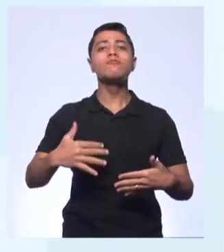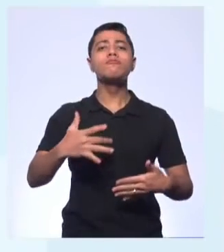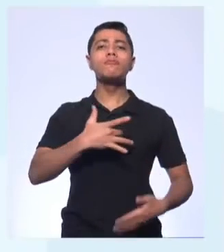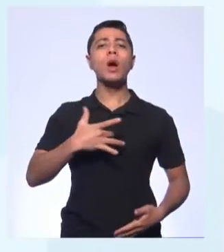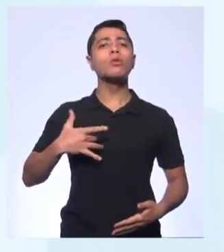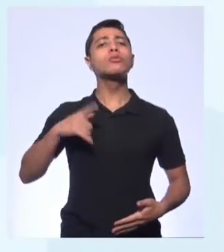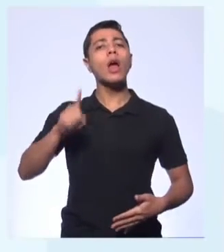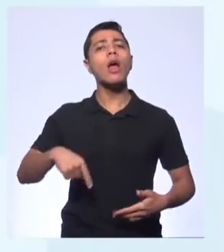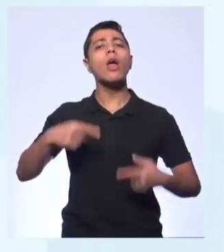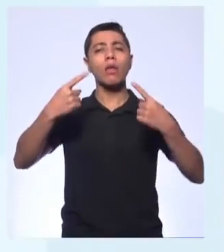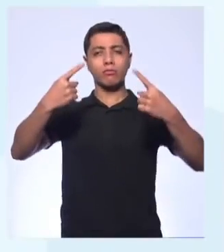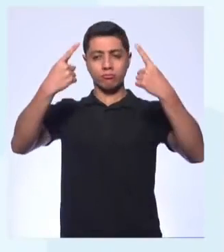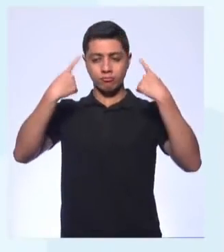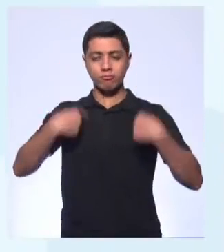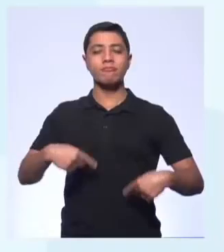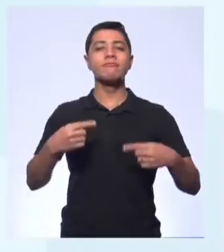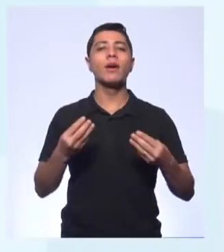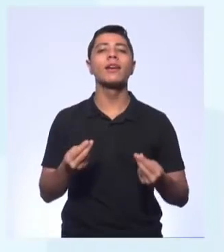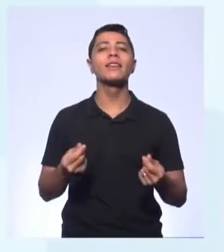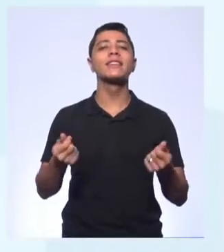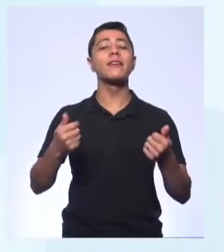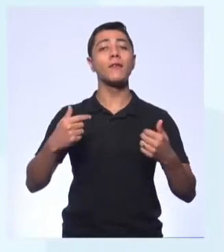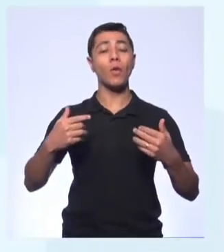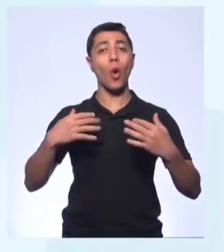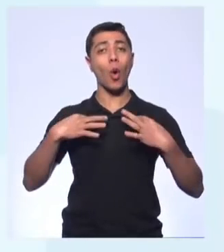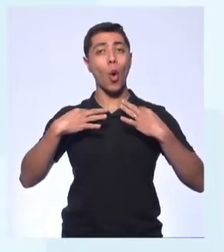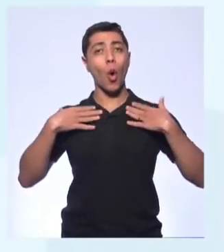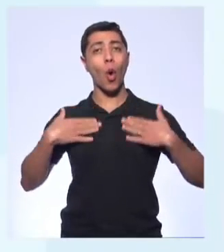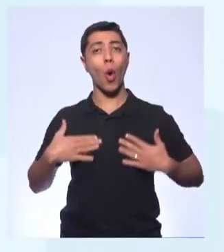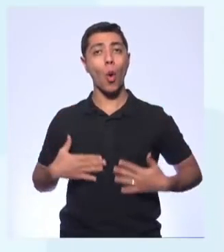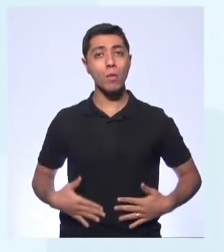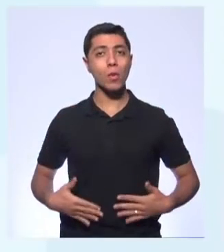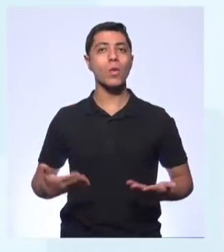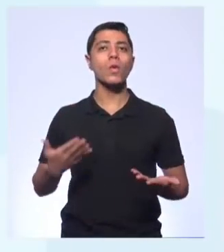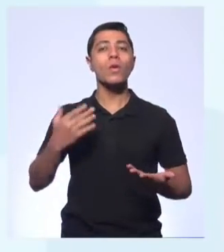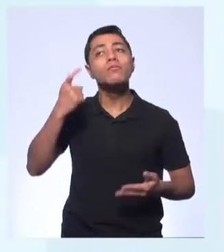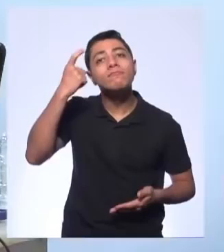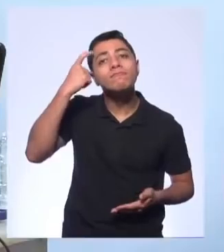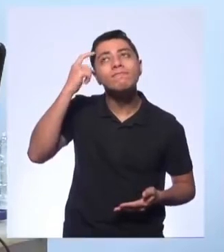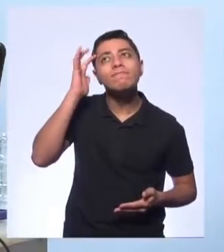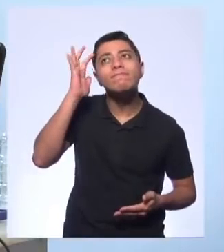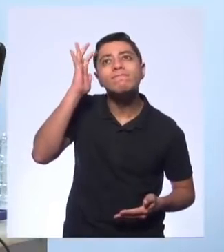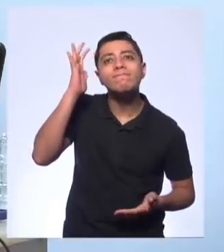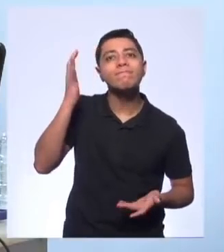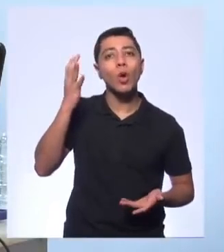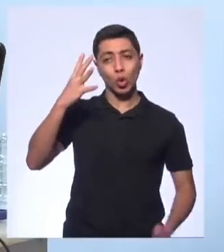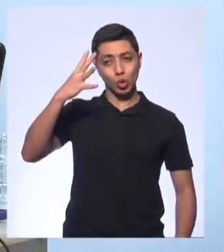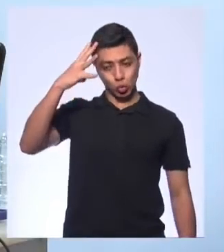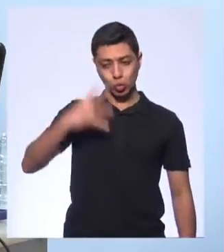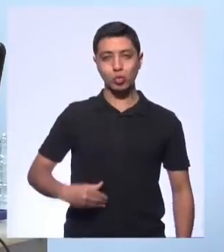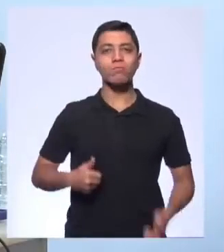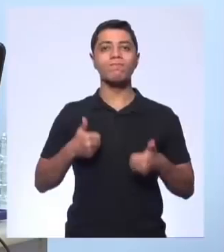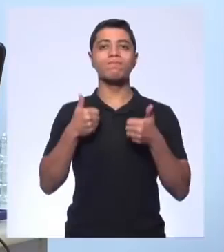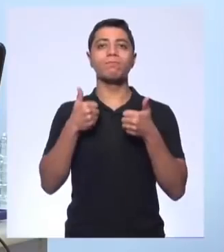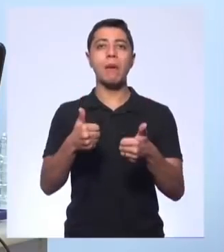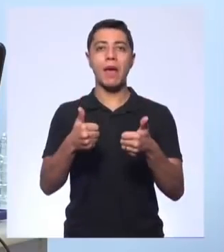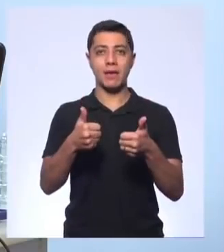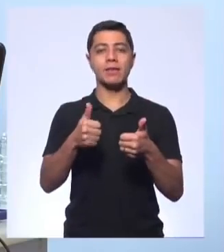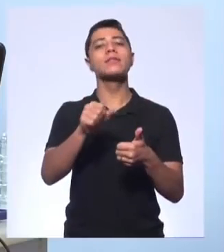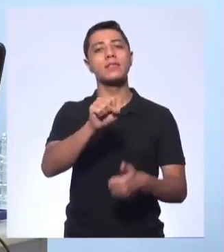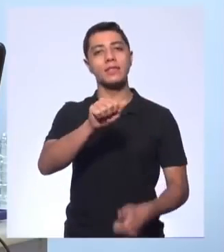apenas a ausência de afecções e enfermidades. Então, quando a gente fala em saúde, a gente está